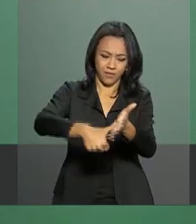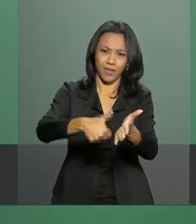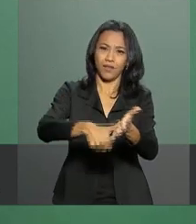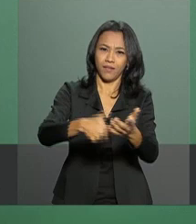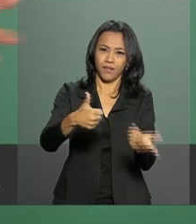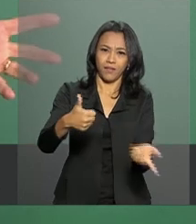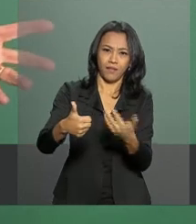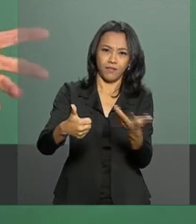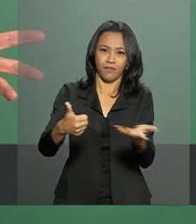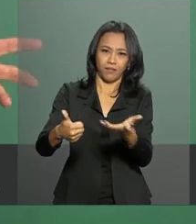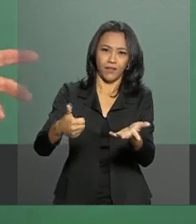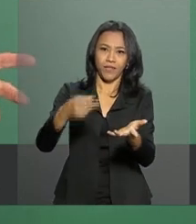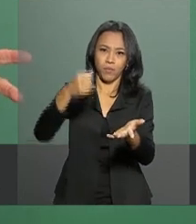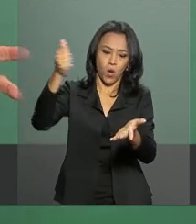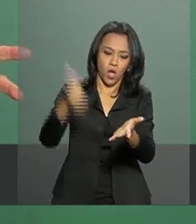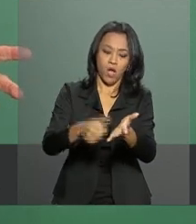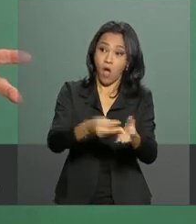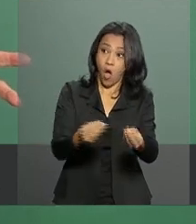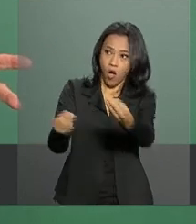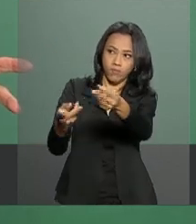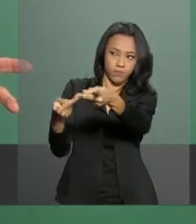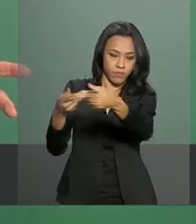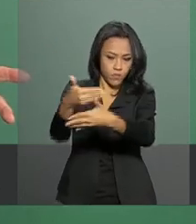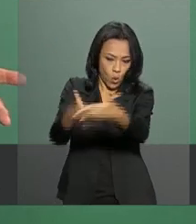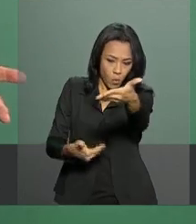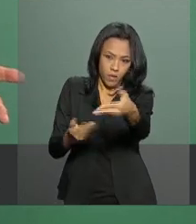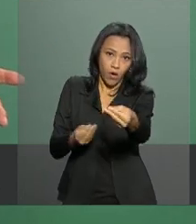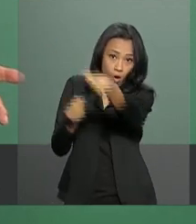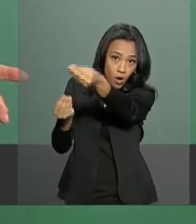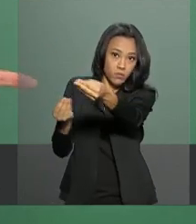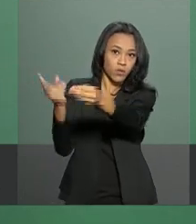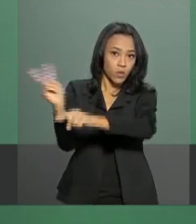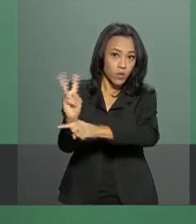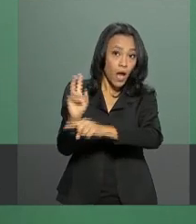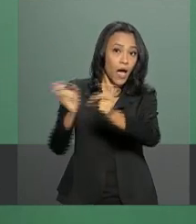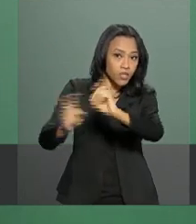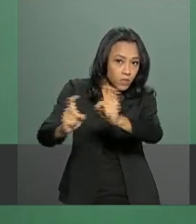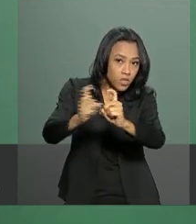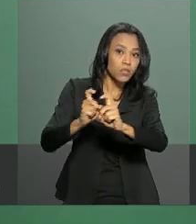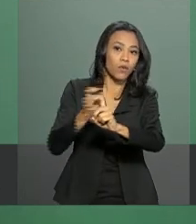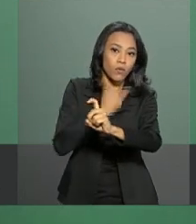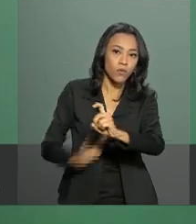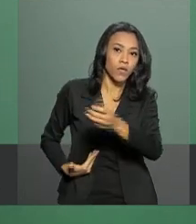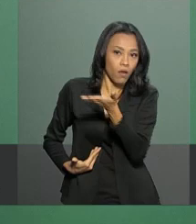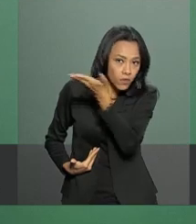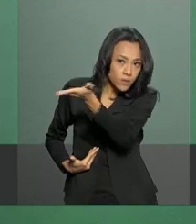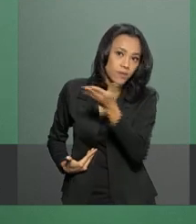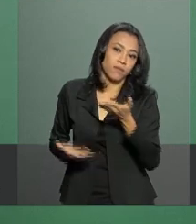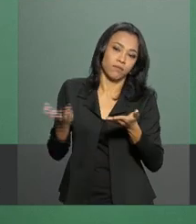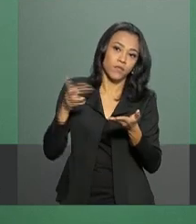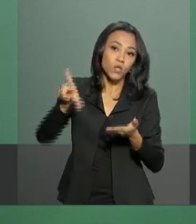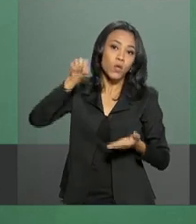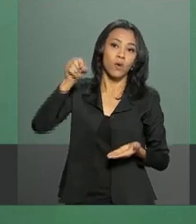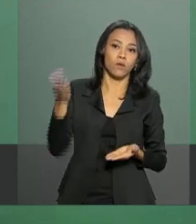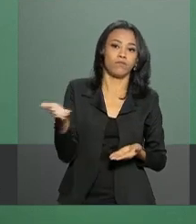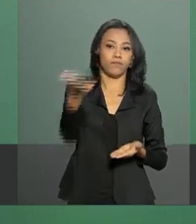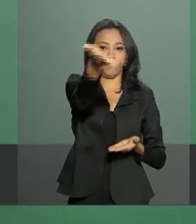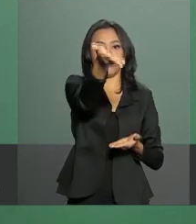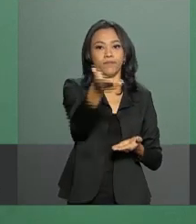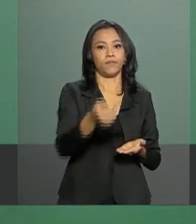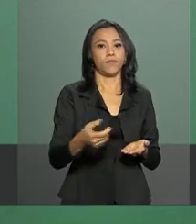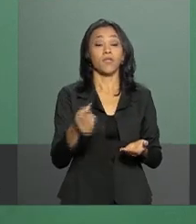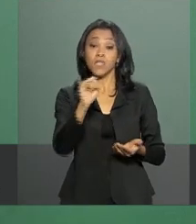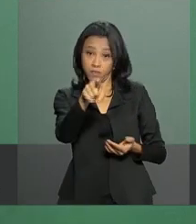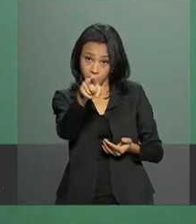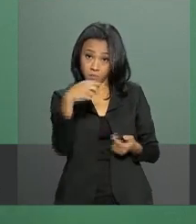uma procuração para você cuidar do estado portanto é preciso que quem vai fazer isso e aqui faz um corte se eu preciso de um